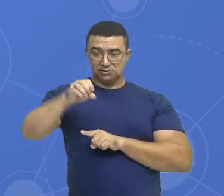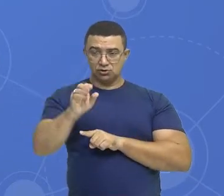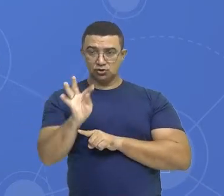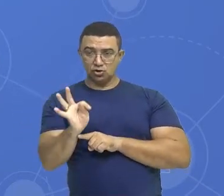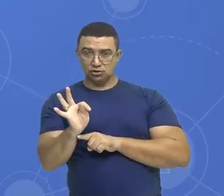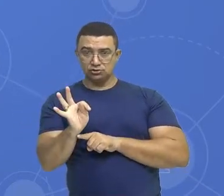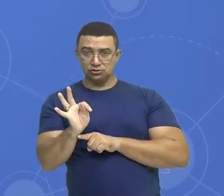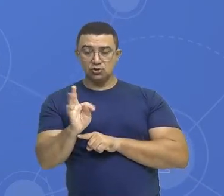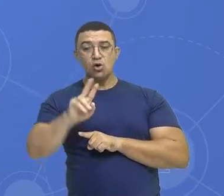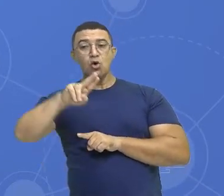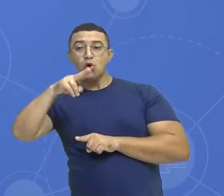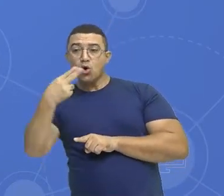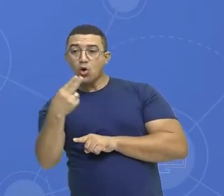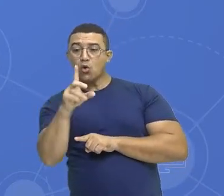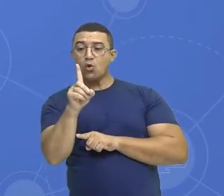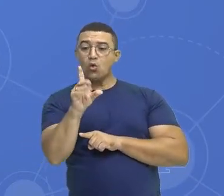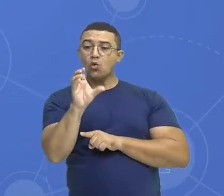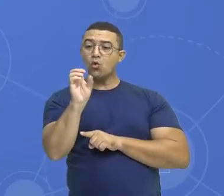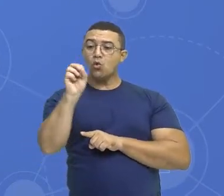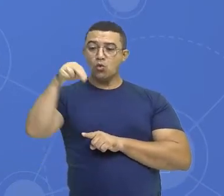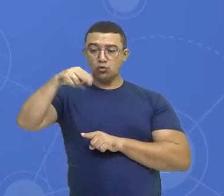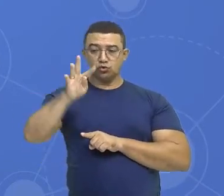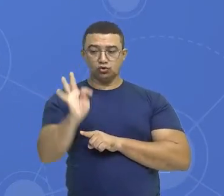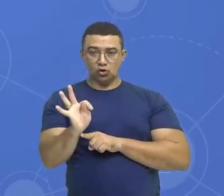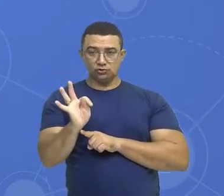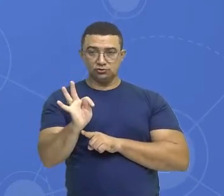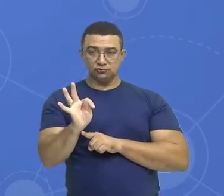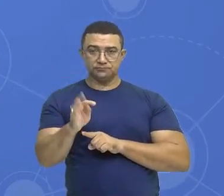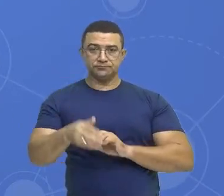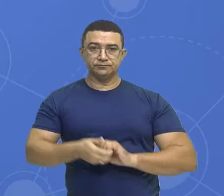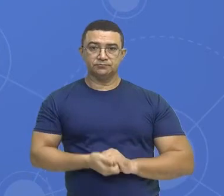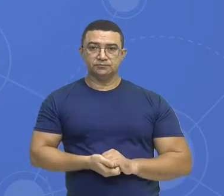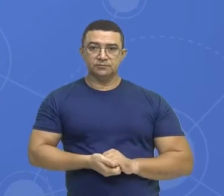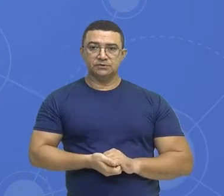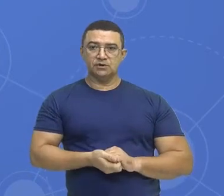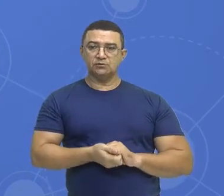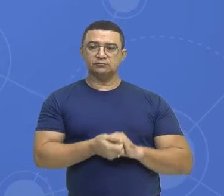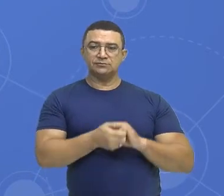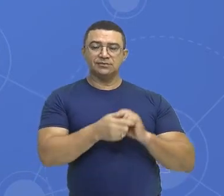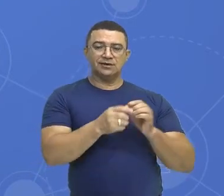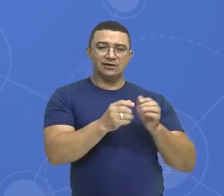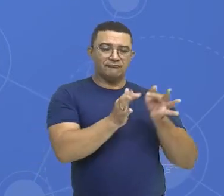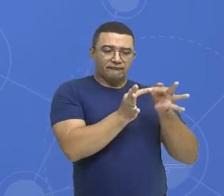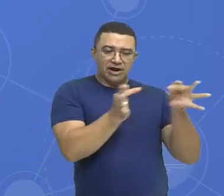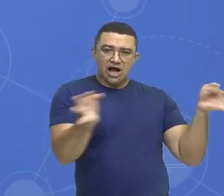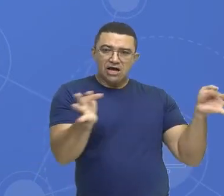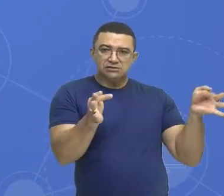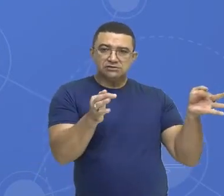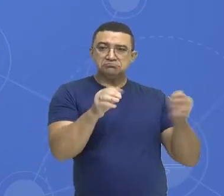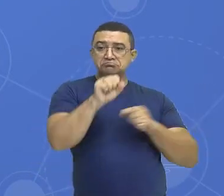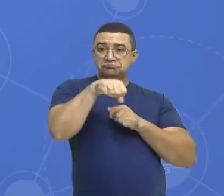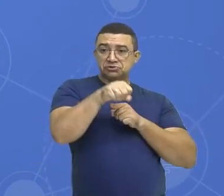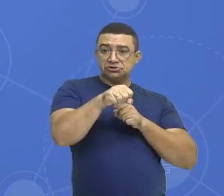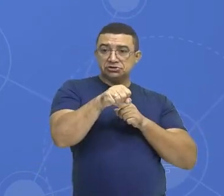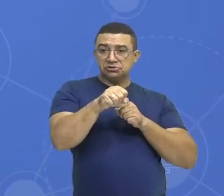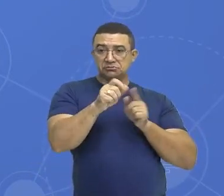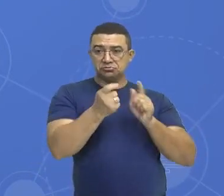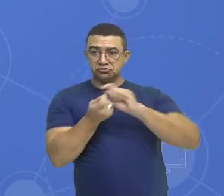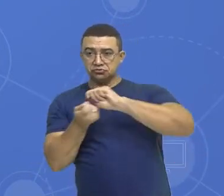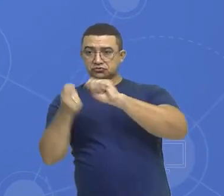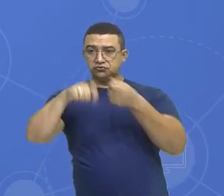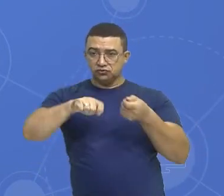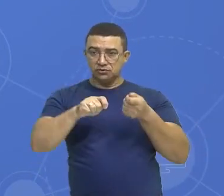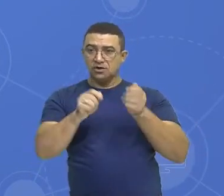forma abreviada don't. Não tem nenhum segredo. Da forma afirmativa para negativa, acrescentamos o verbo auxiliar do